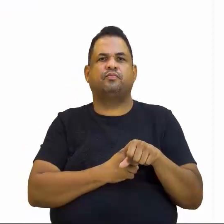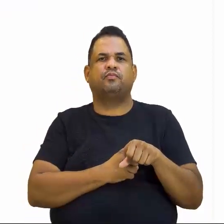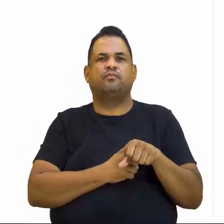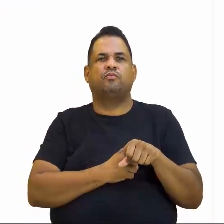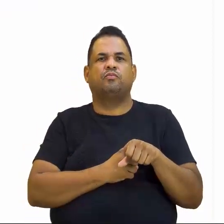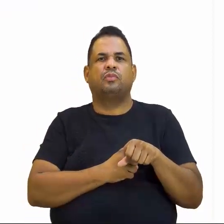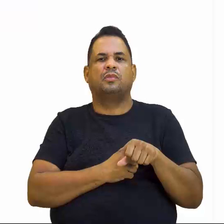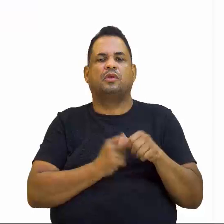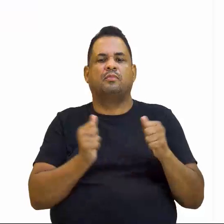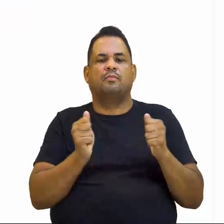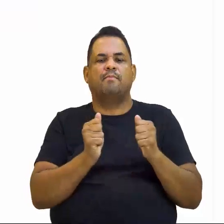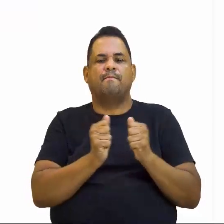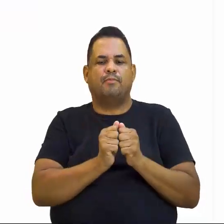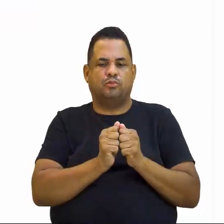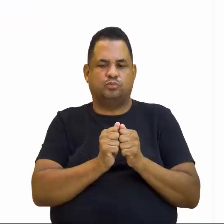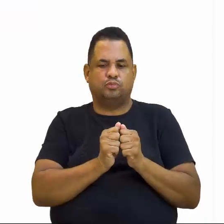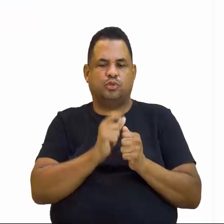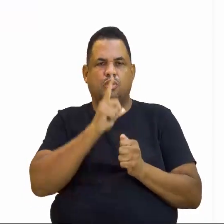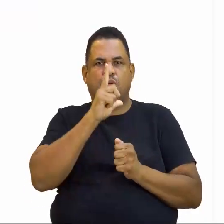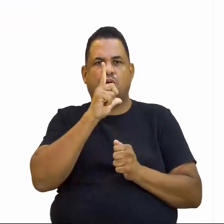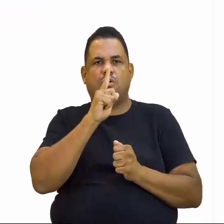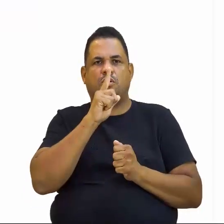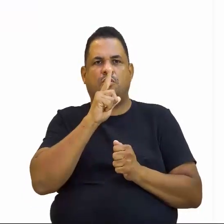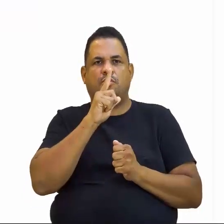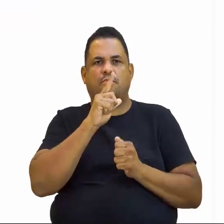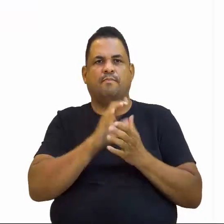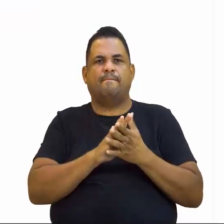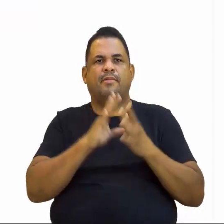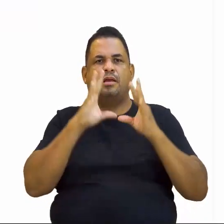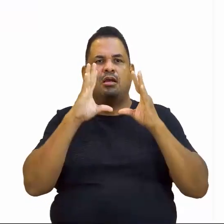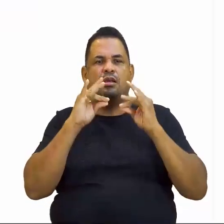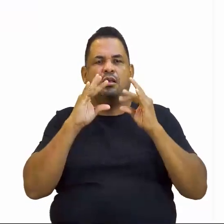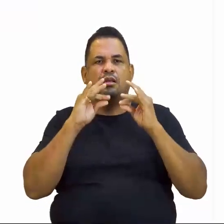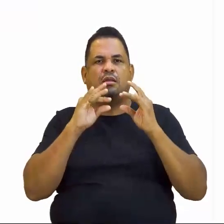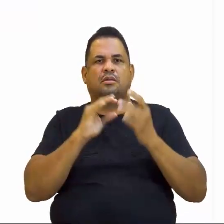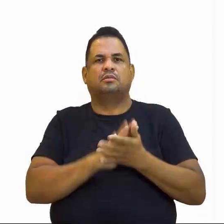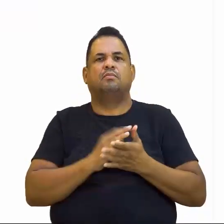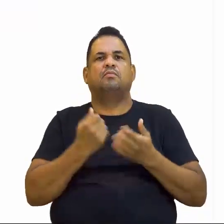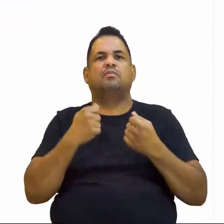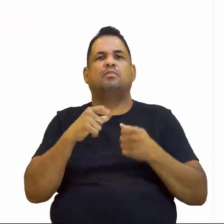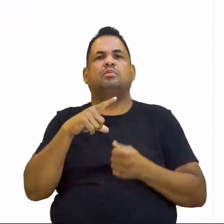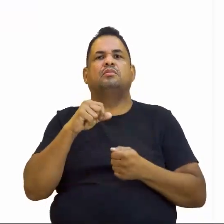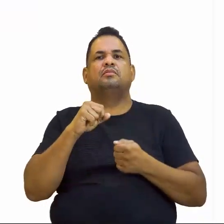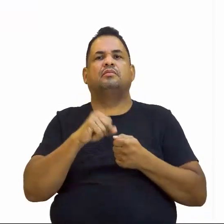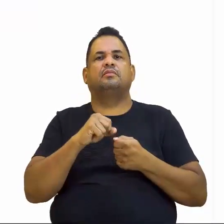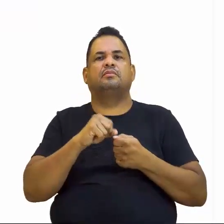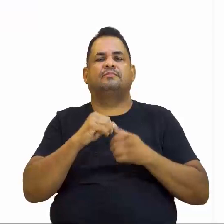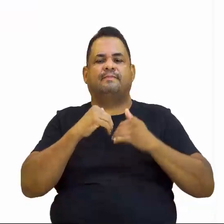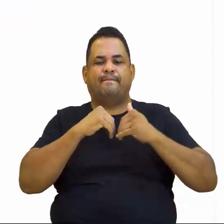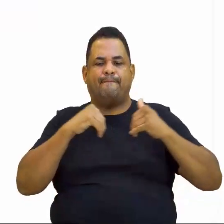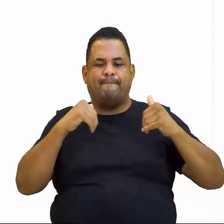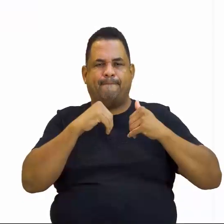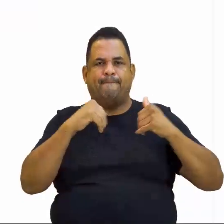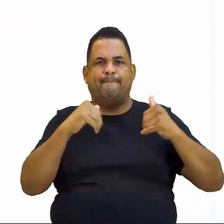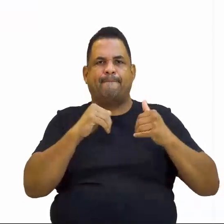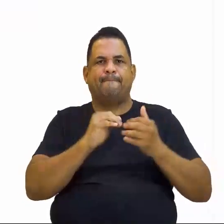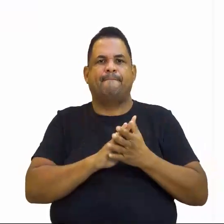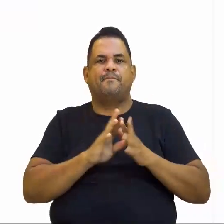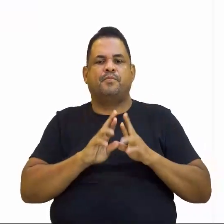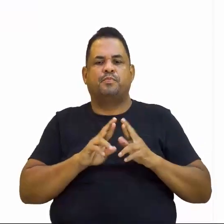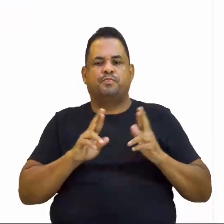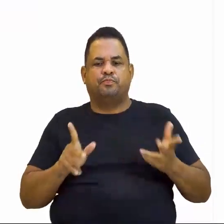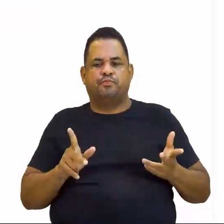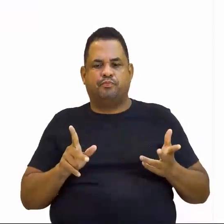num líquido, né? Eu vou colocar aqui, ó, sólido barra líquido. Nós podemos fazer a separação pela diferença